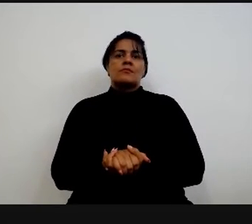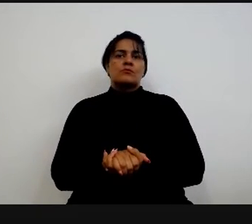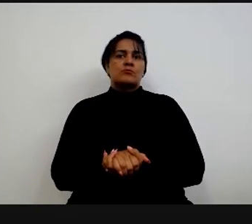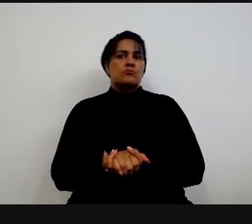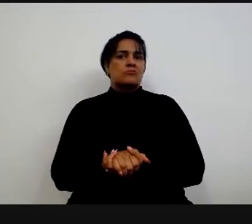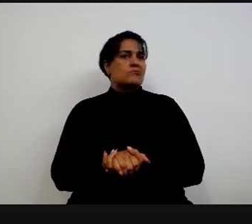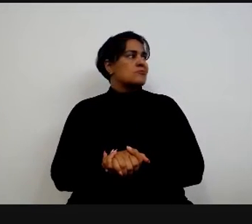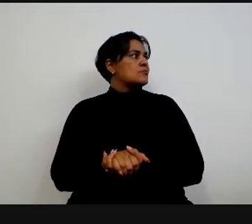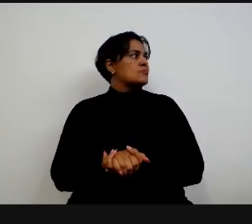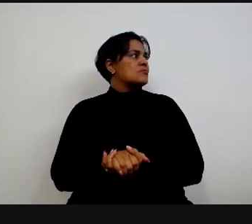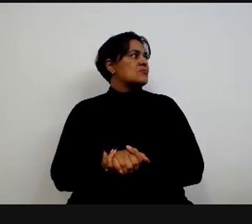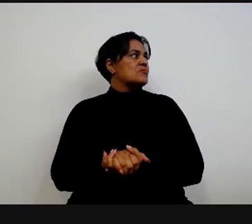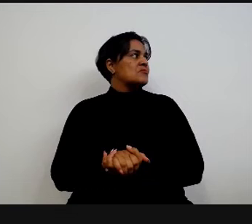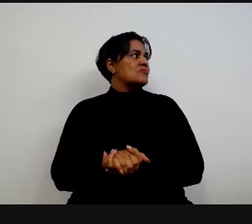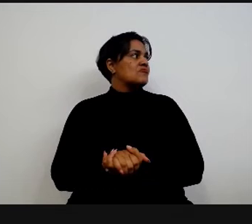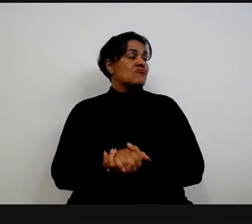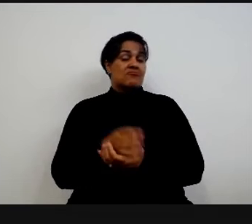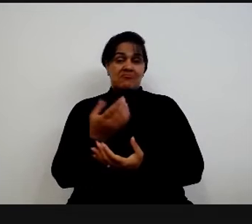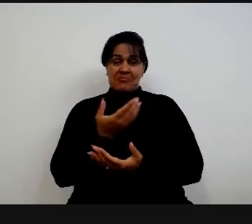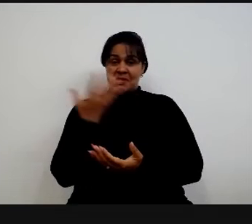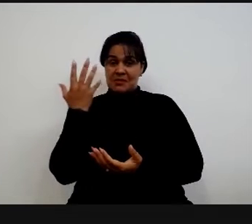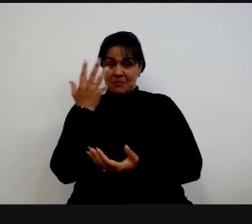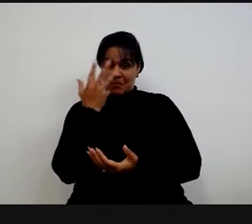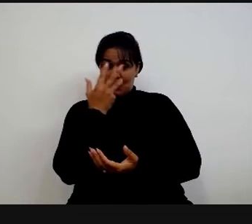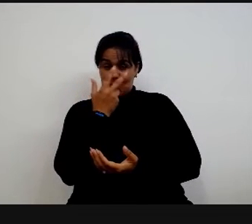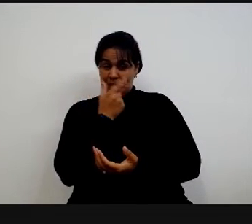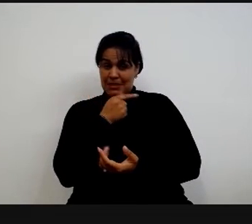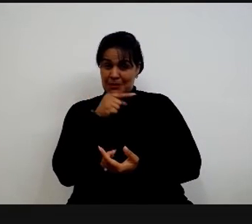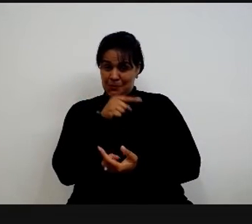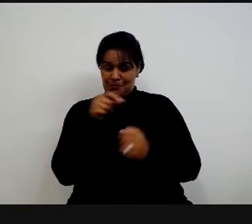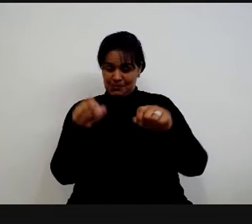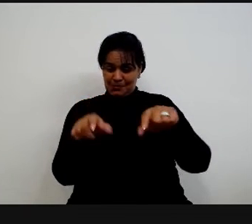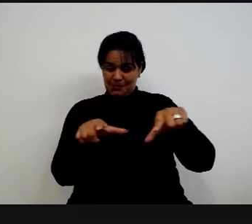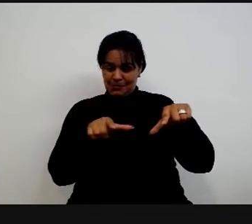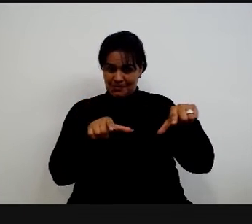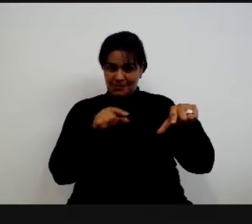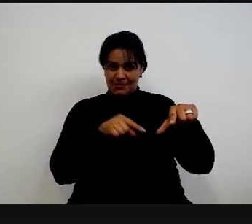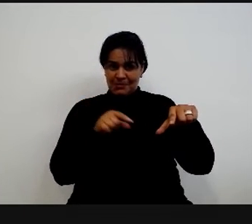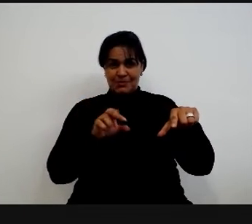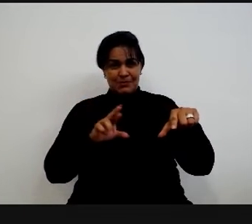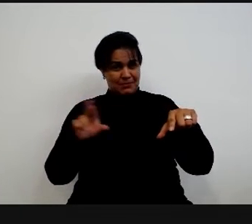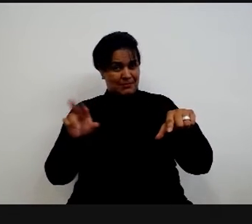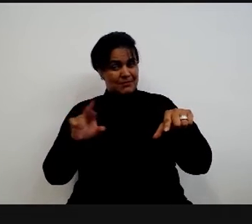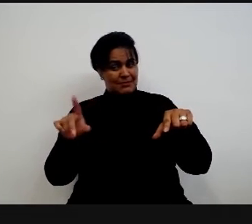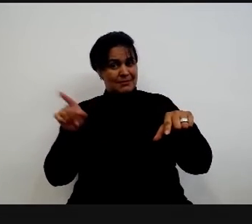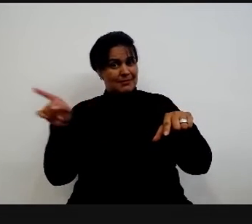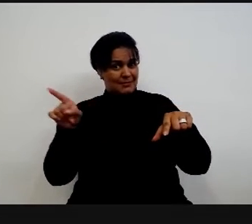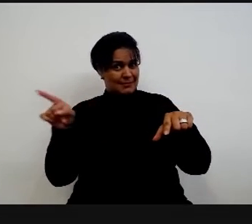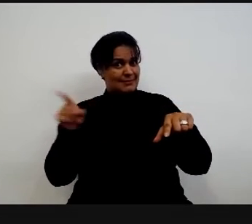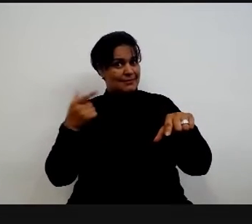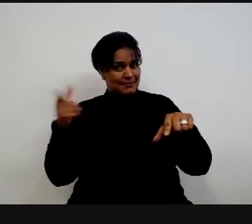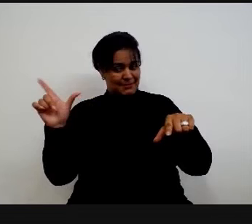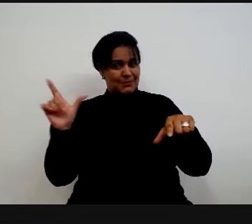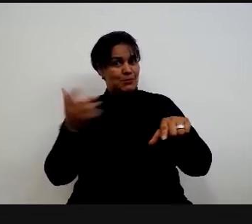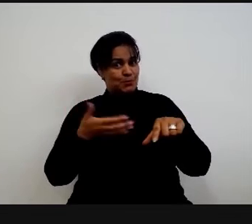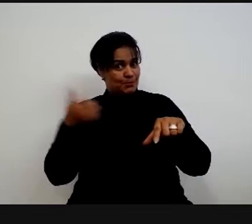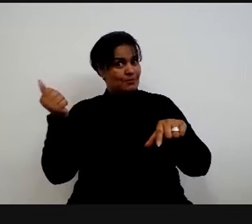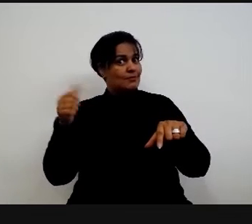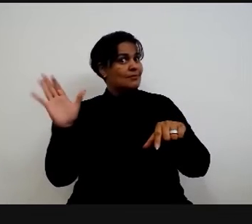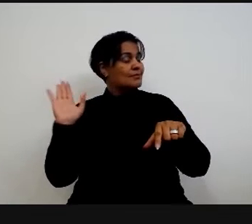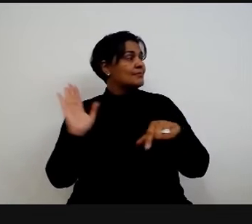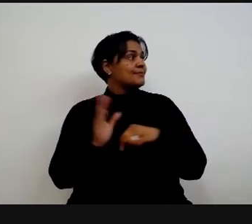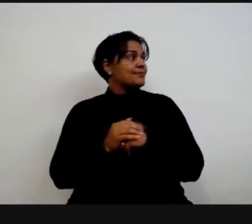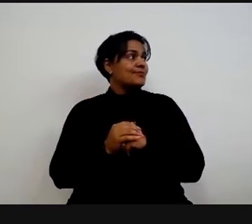A Ruth falou em bonitão, não é tão bonito quanto o que o Florian entregou, tá?